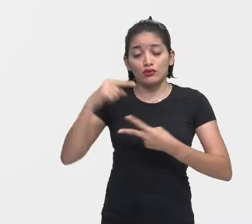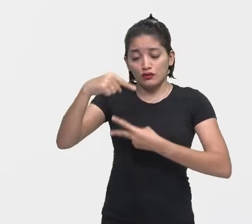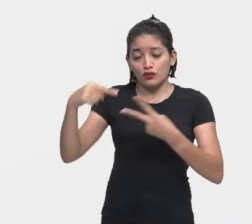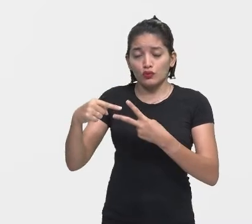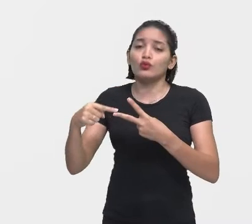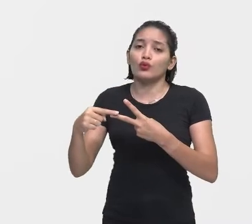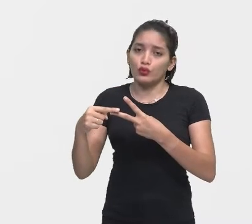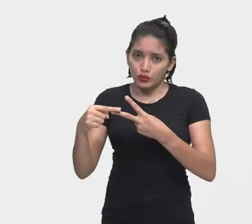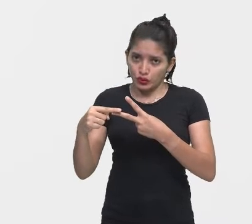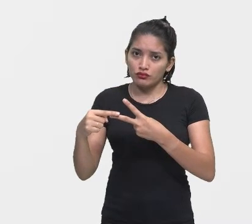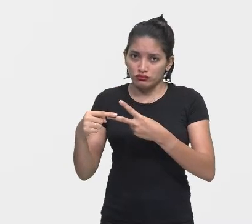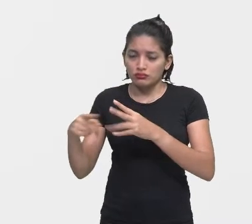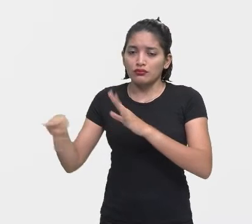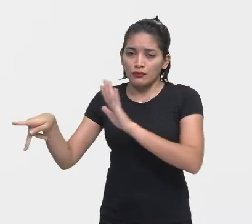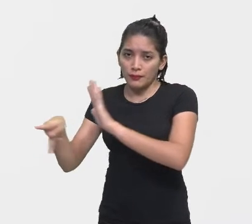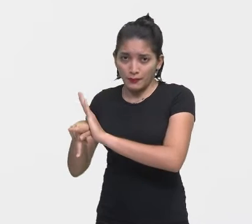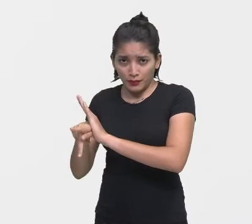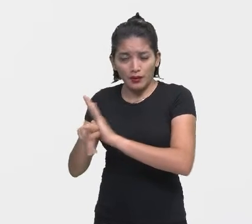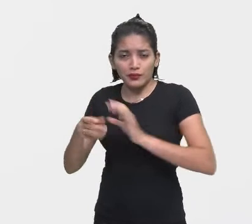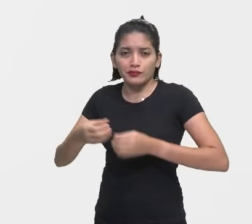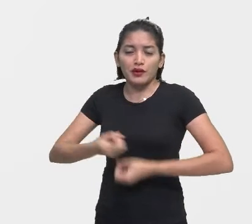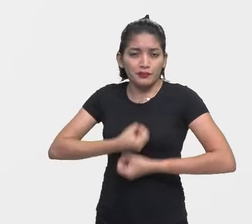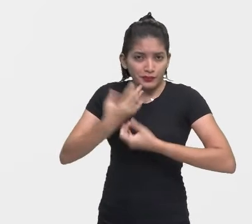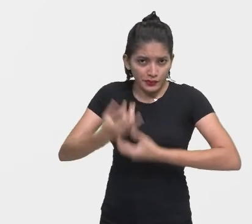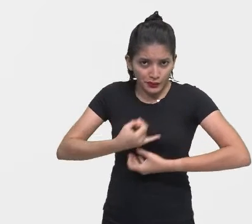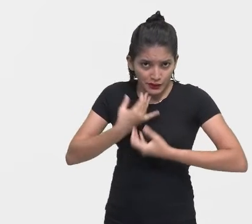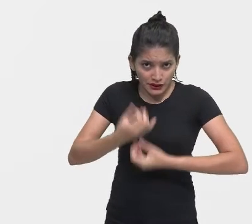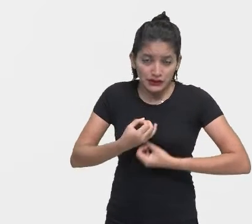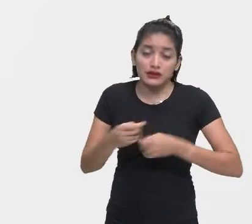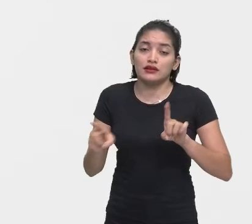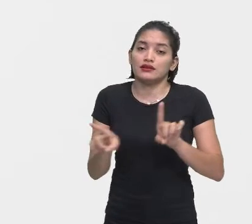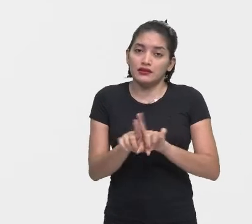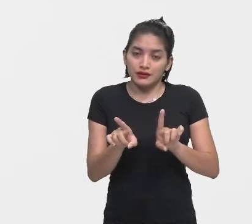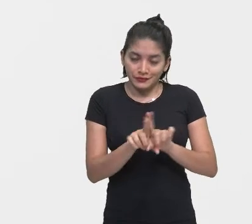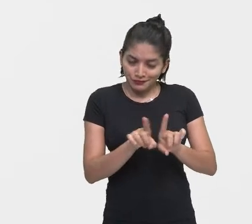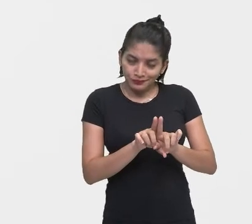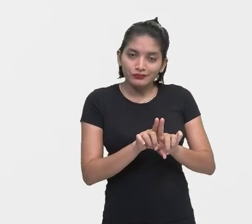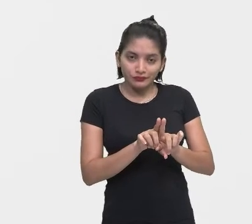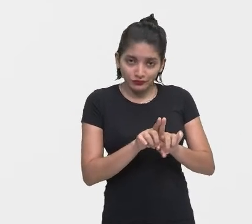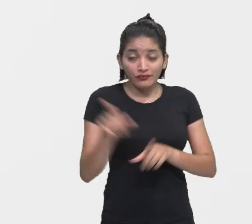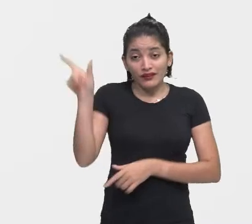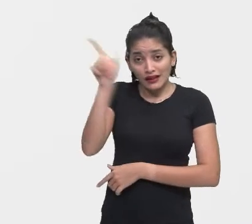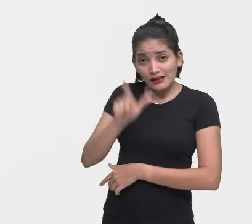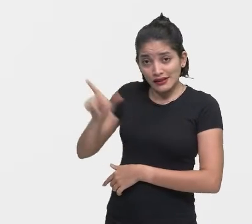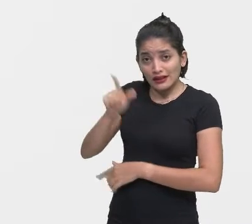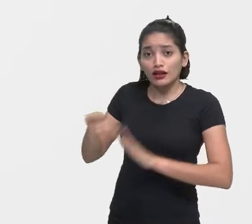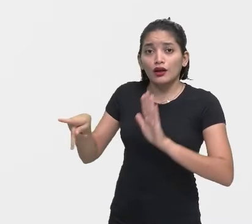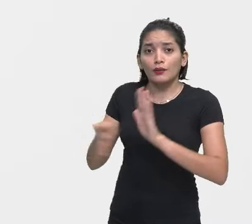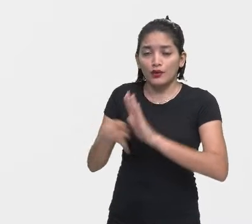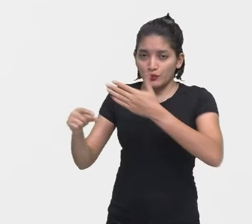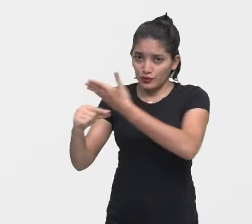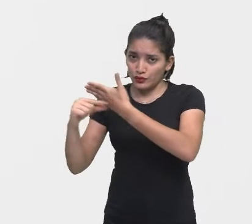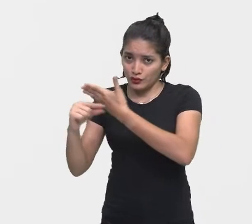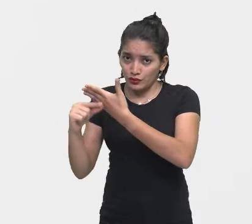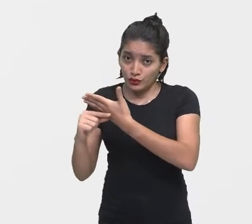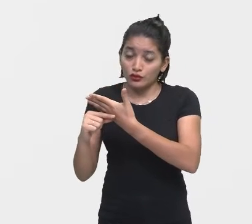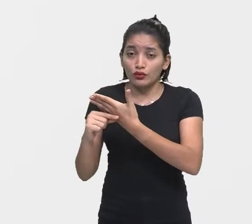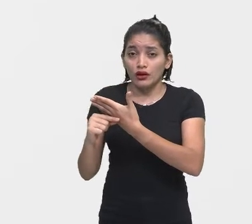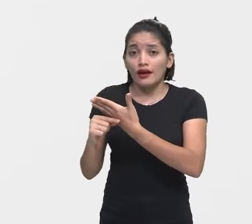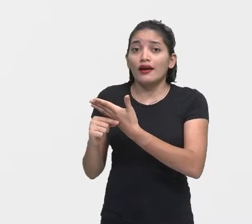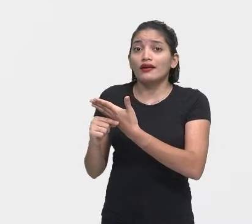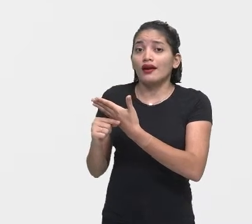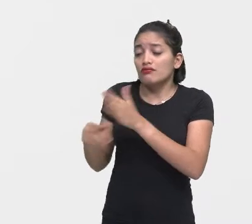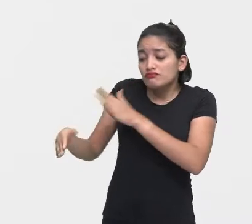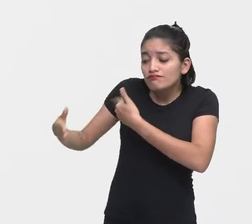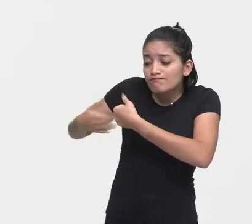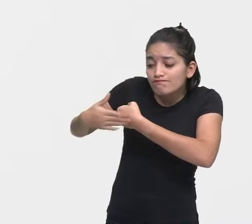duas faces da poesia e da produção poética e literária de Fernando Pessoa por ele mesmo,